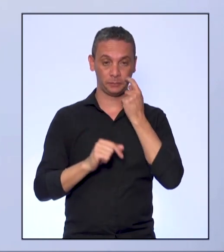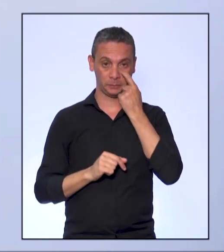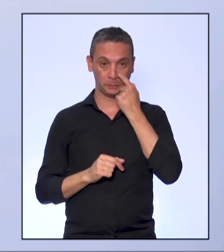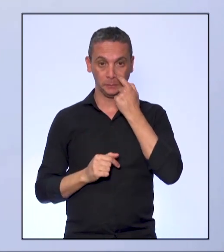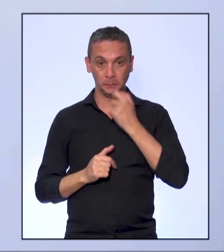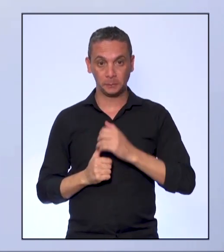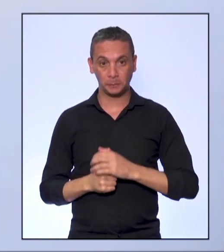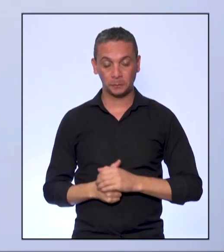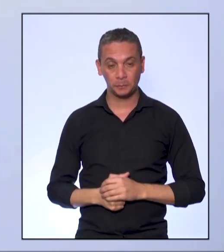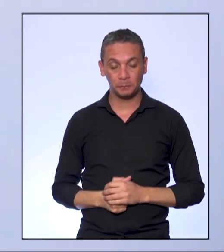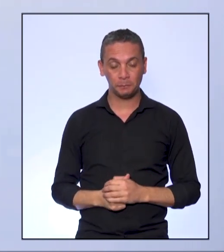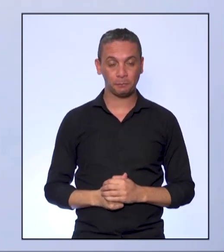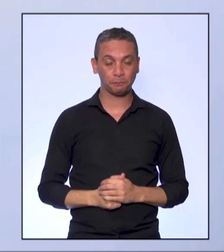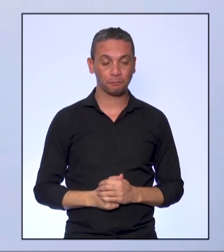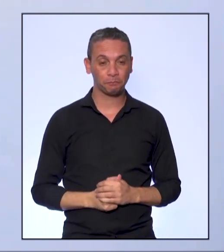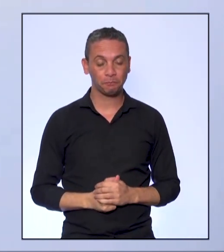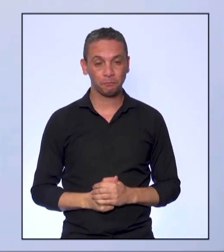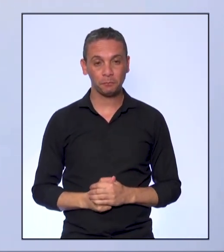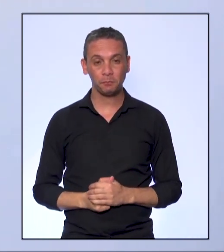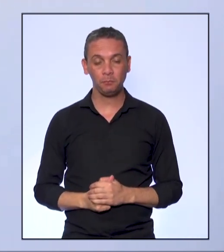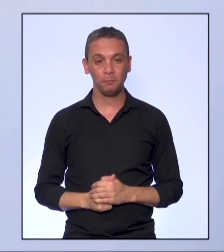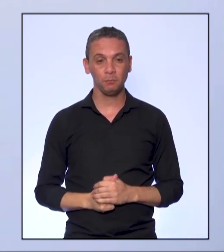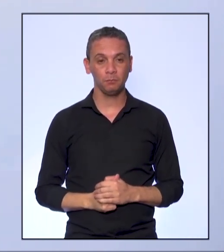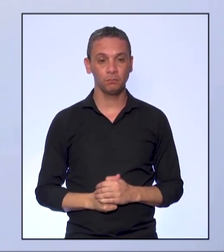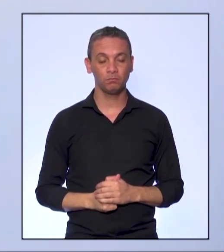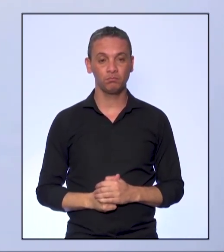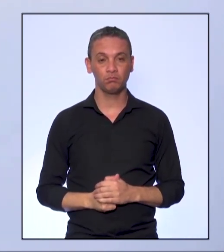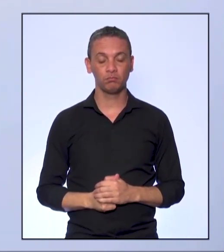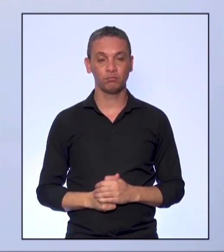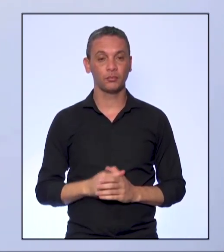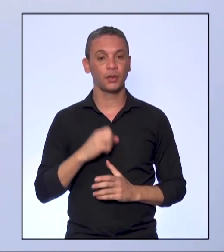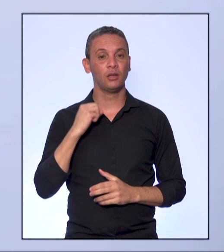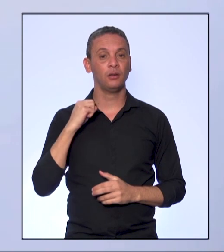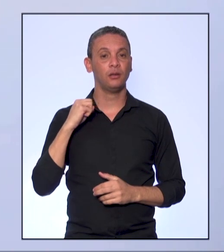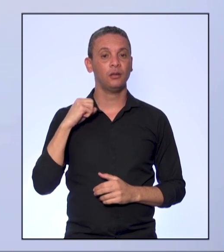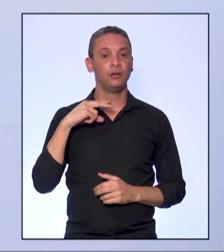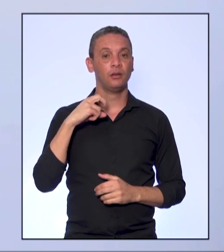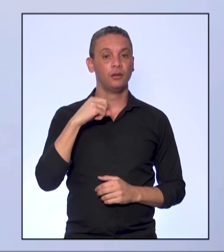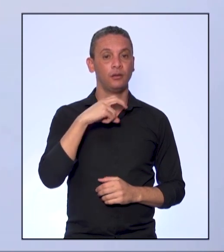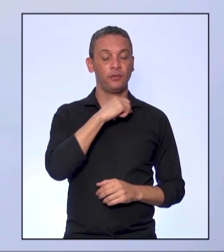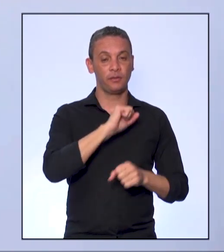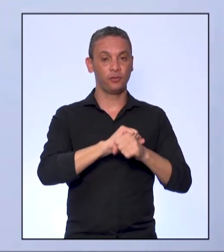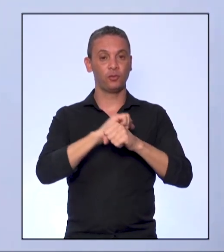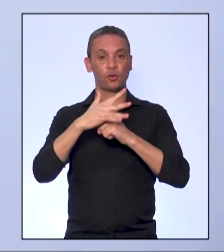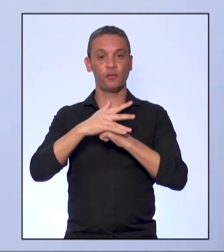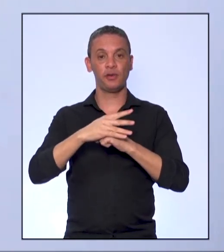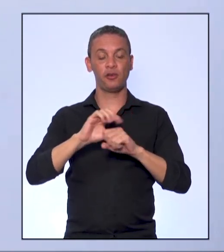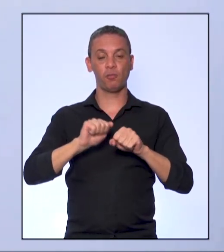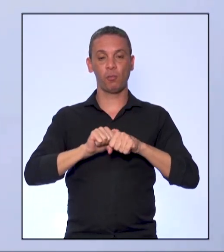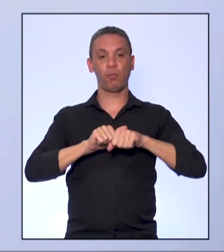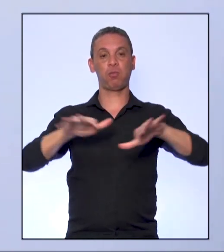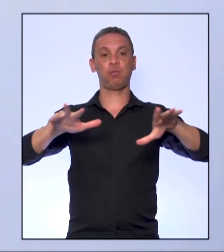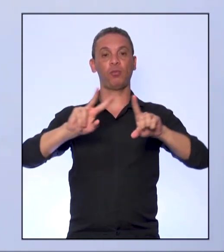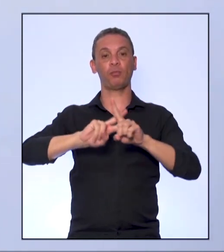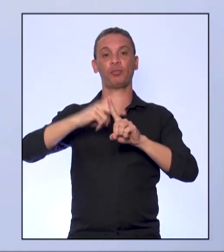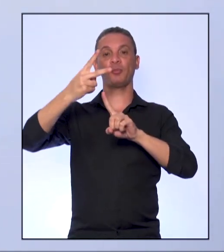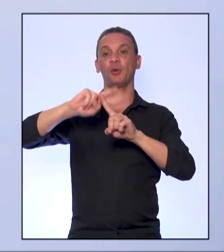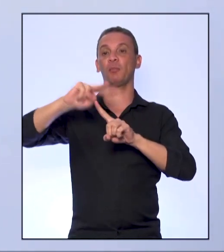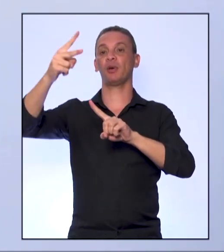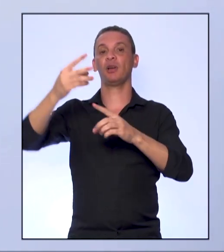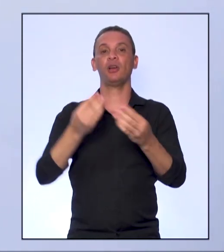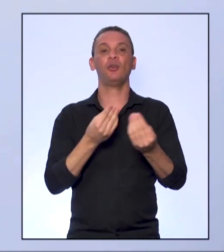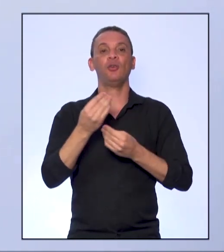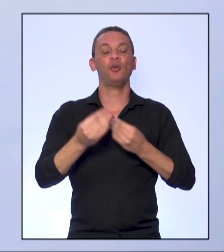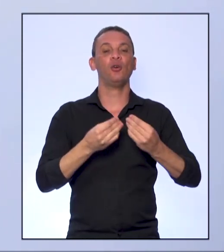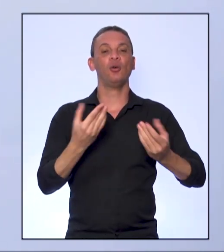é basicamente o que, Kennedy? É a replicação. Deixa o quadro secar aqui. Deixa eu